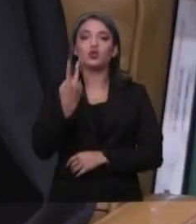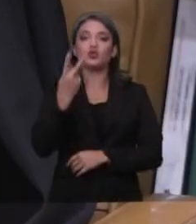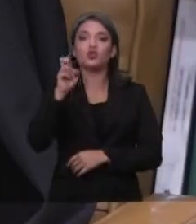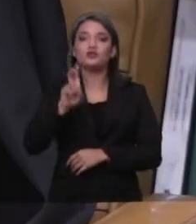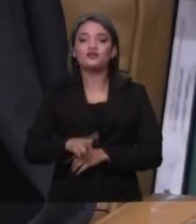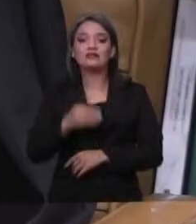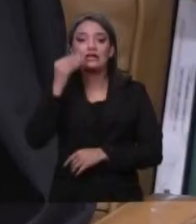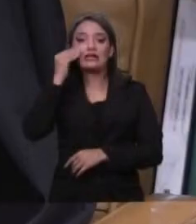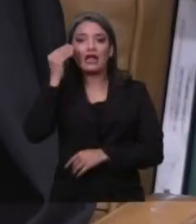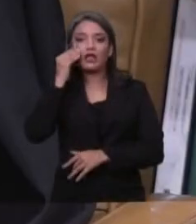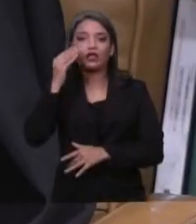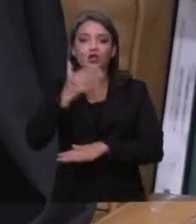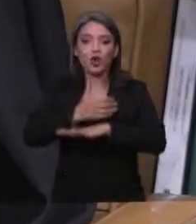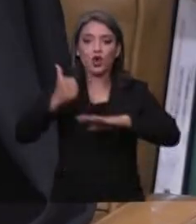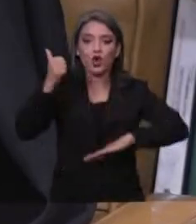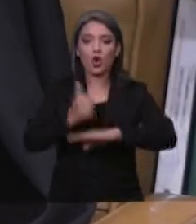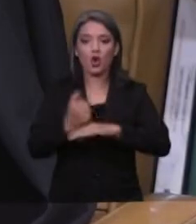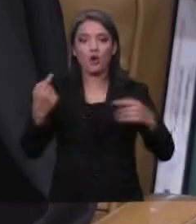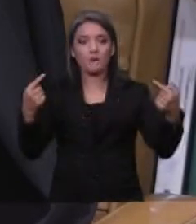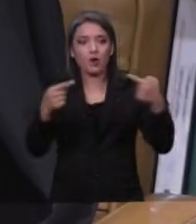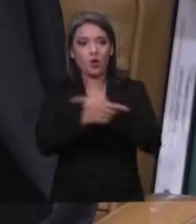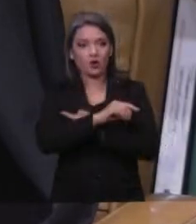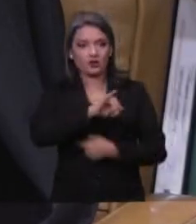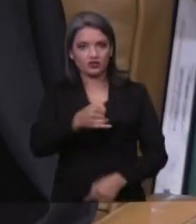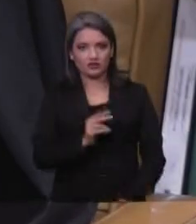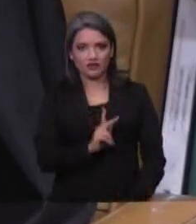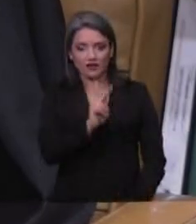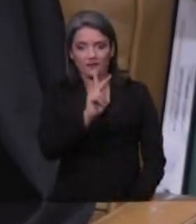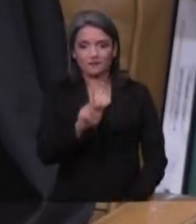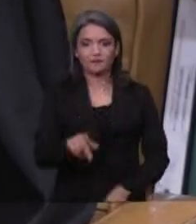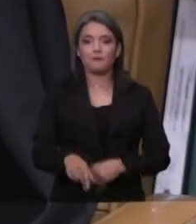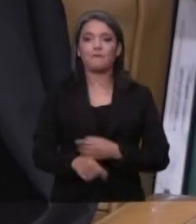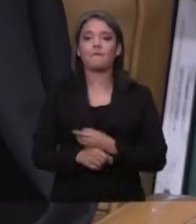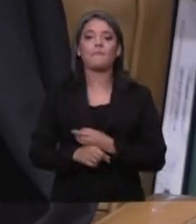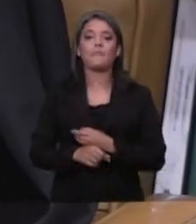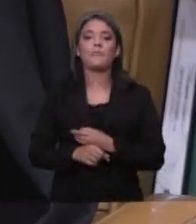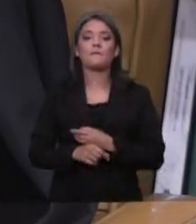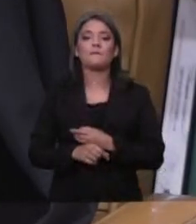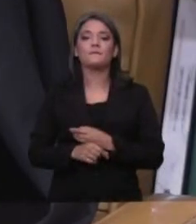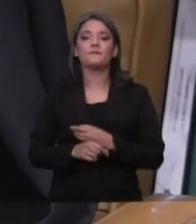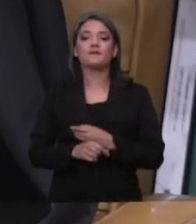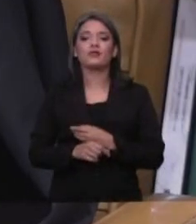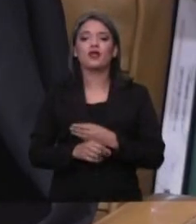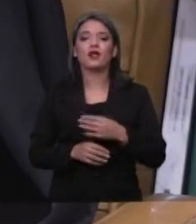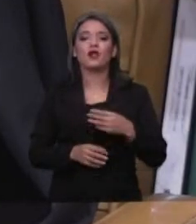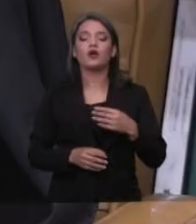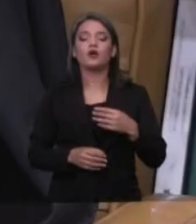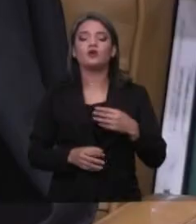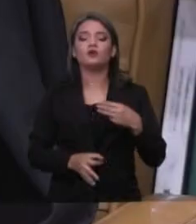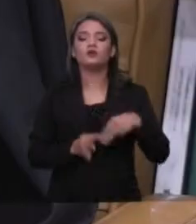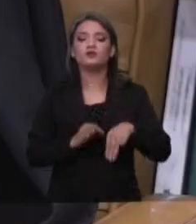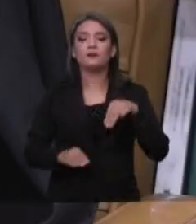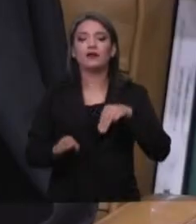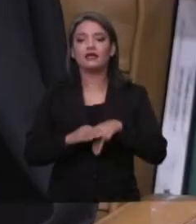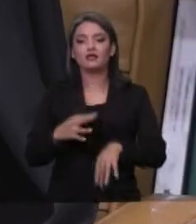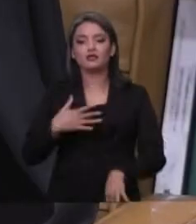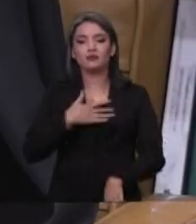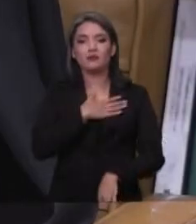contra Juscelino Kubitschek, Jacareacanga e Aragarças. Veto dos ministros militares à posse do João Goulart